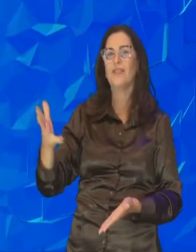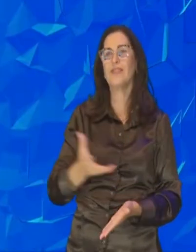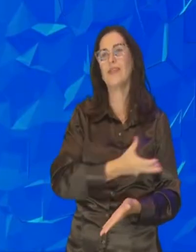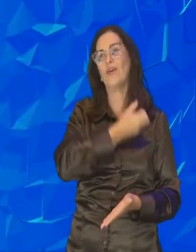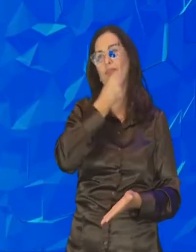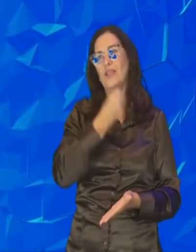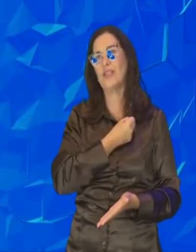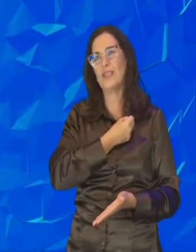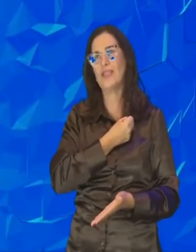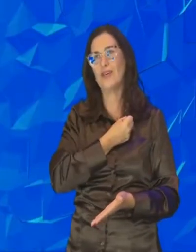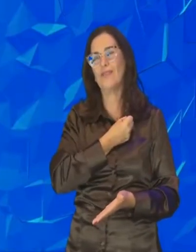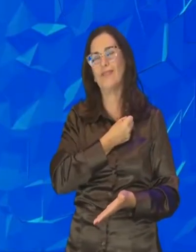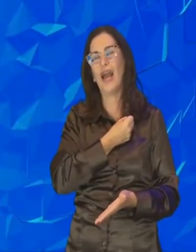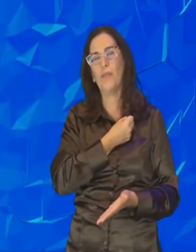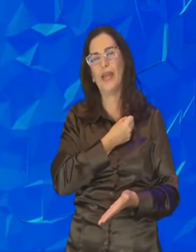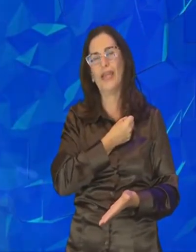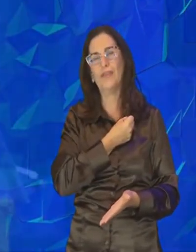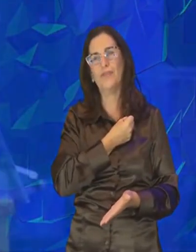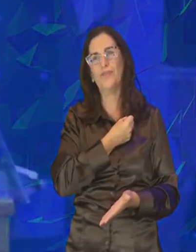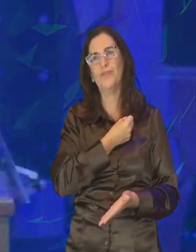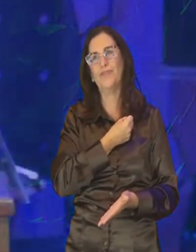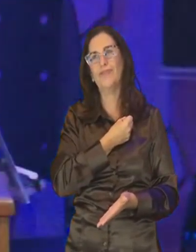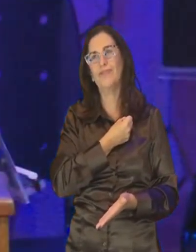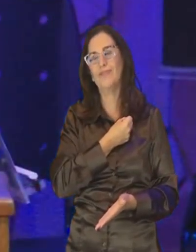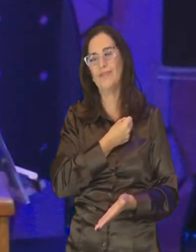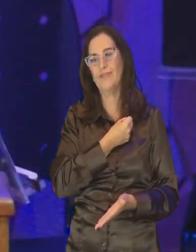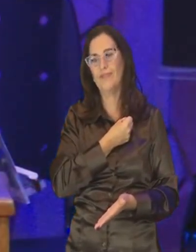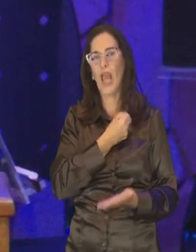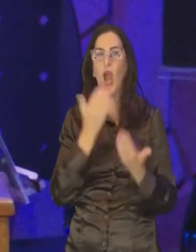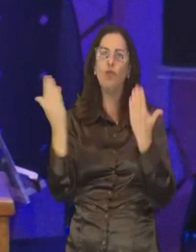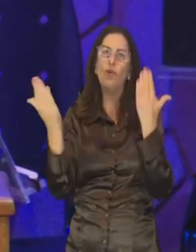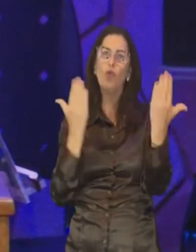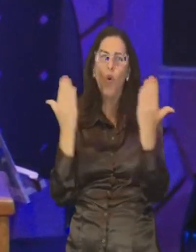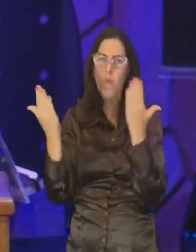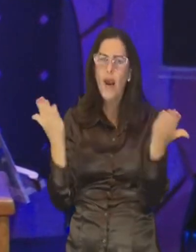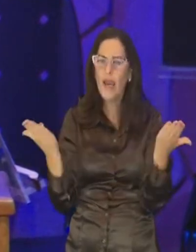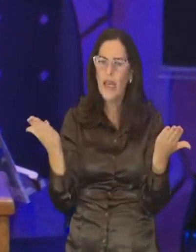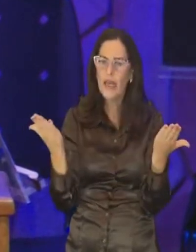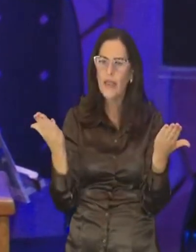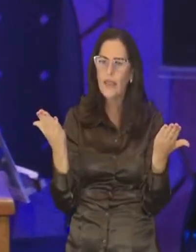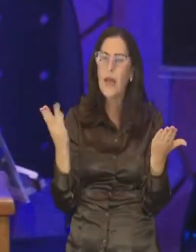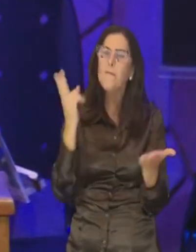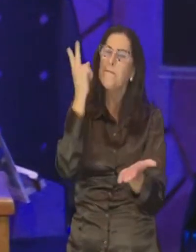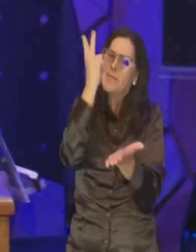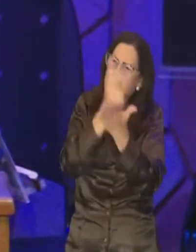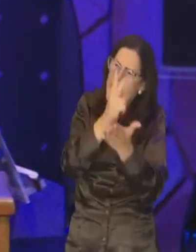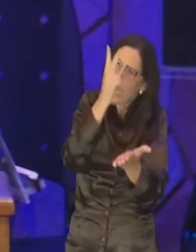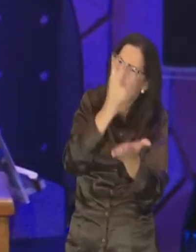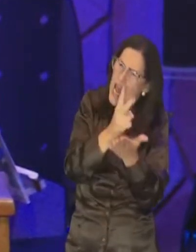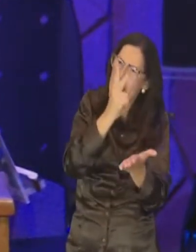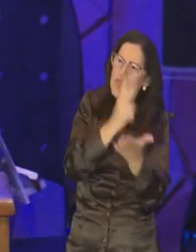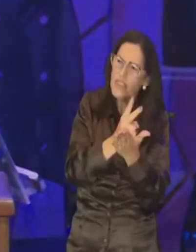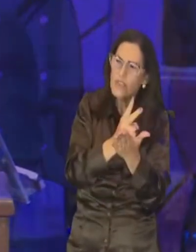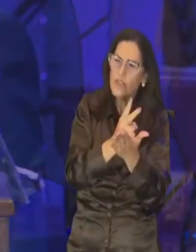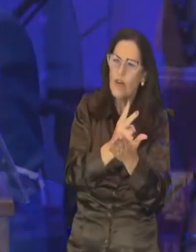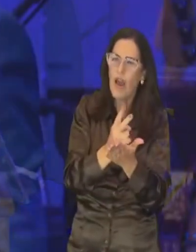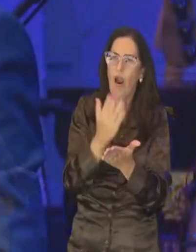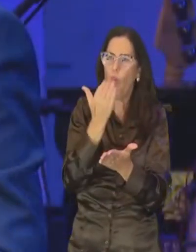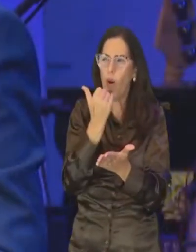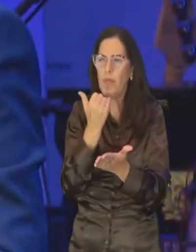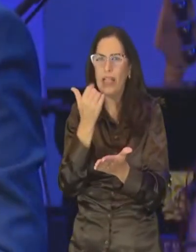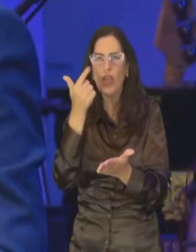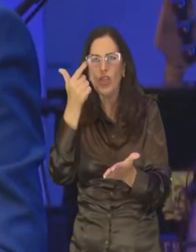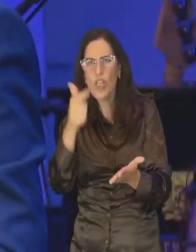minha salvação. A analogia aqui, meus irmãos, é que mesmo que o alimento